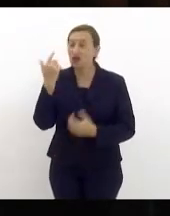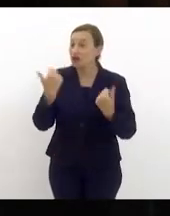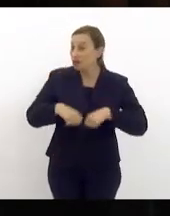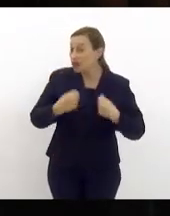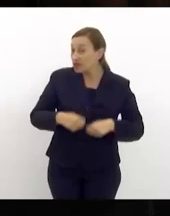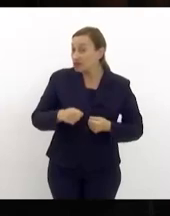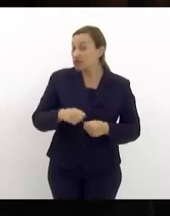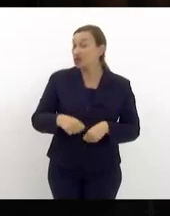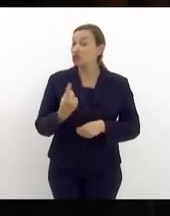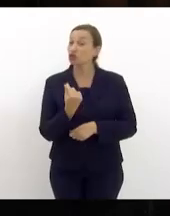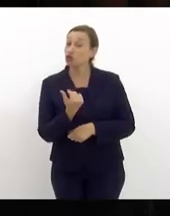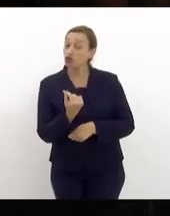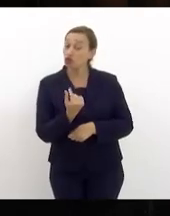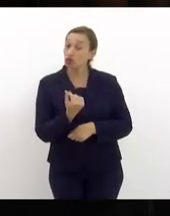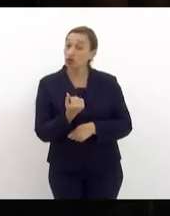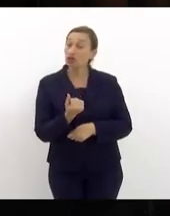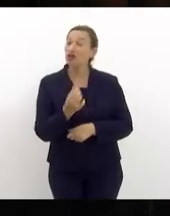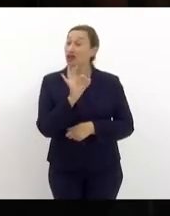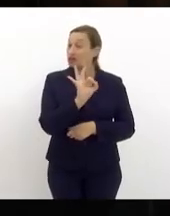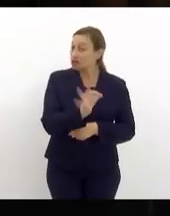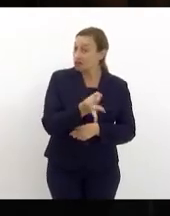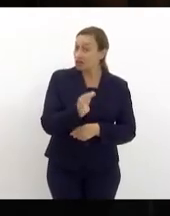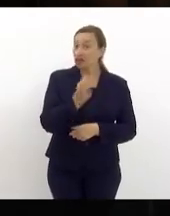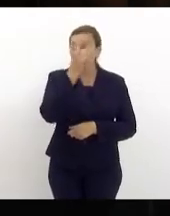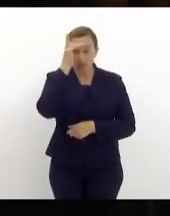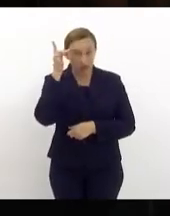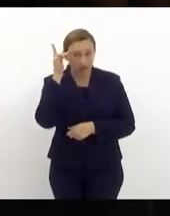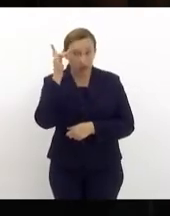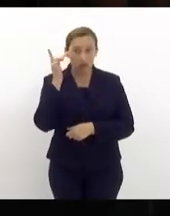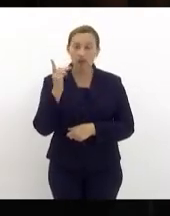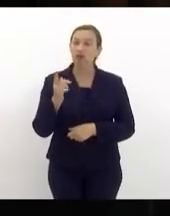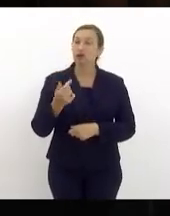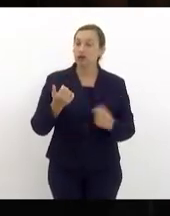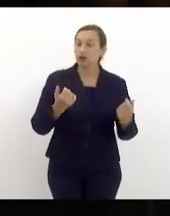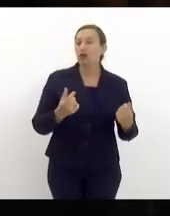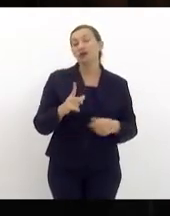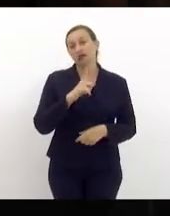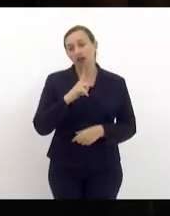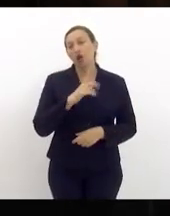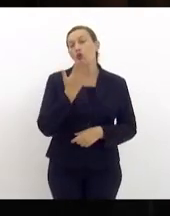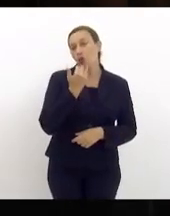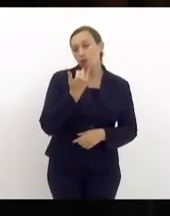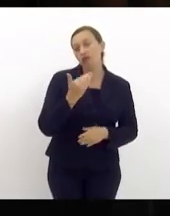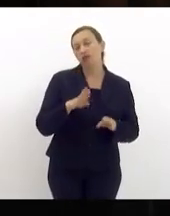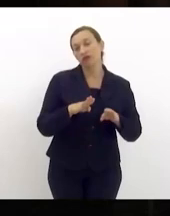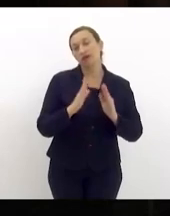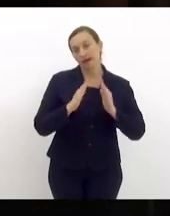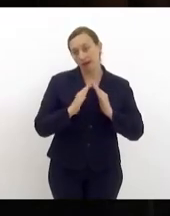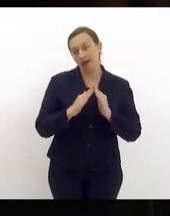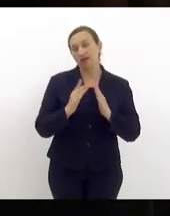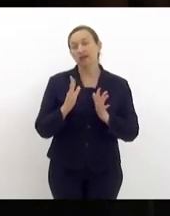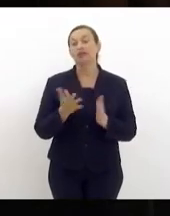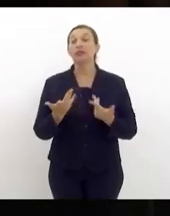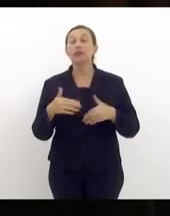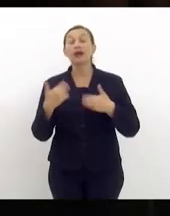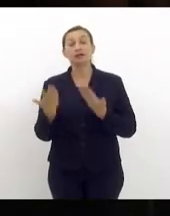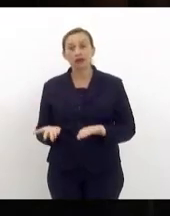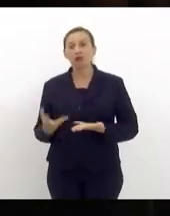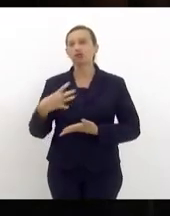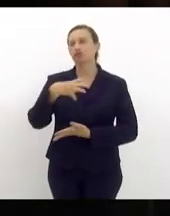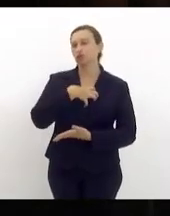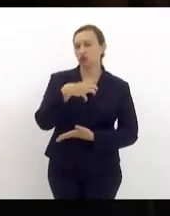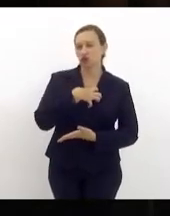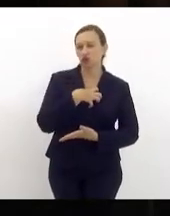é quando essas pessoas, de fato, conseguem garantir comida na mesa para a sua família. Então, nesse sentido, a gente